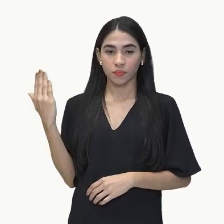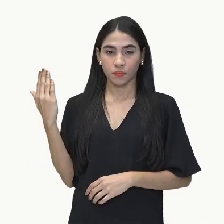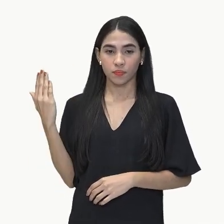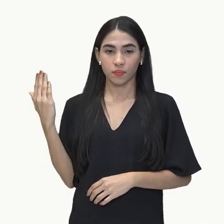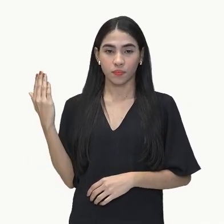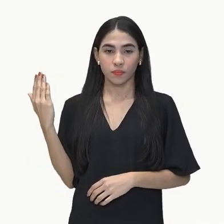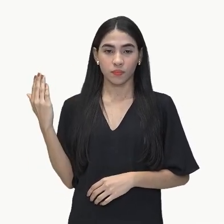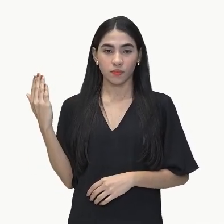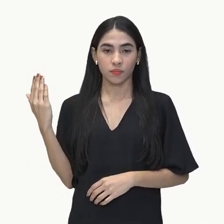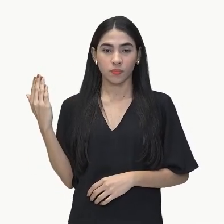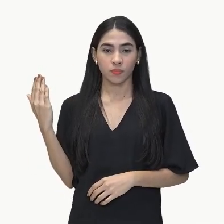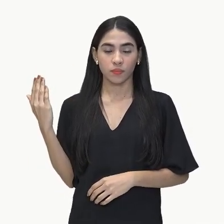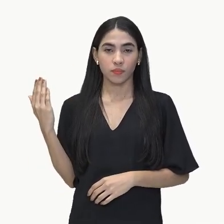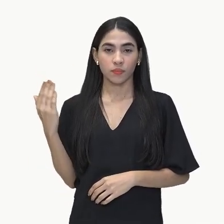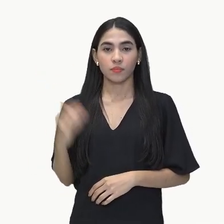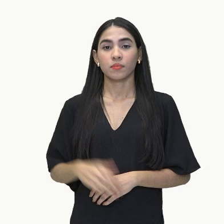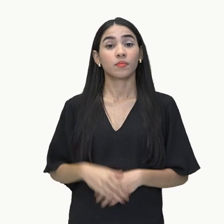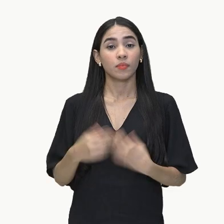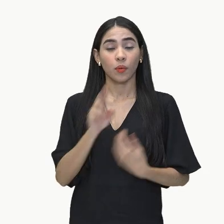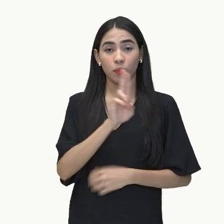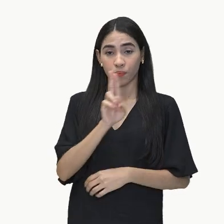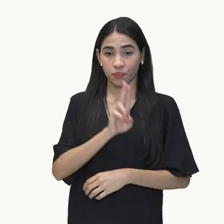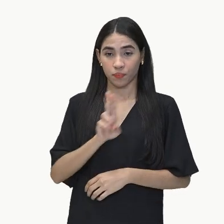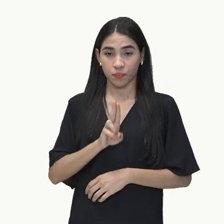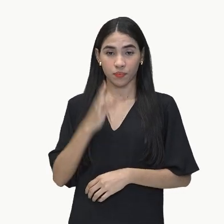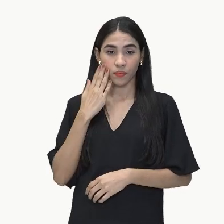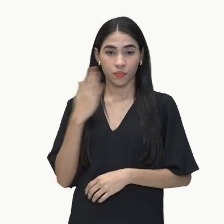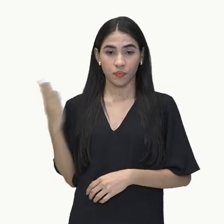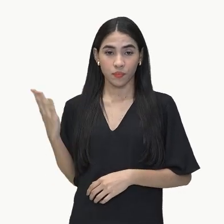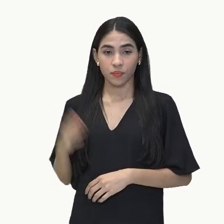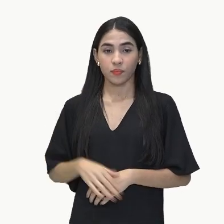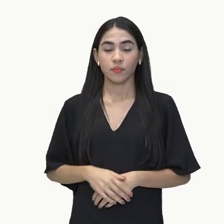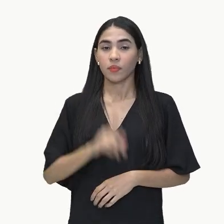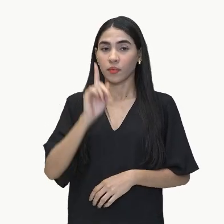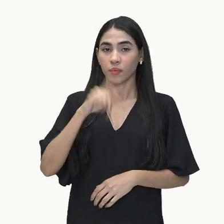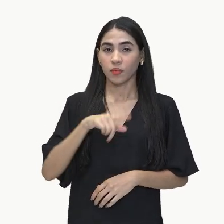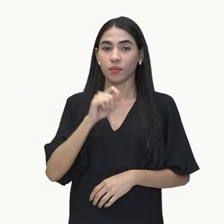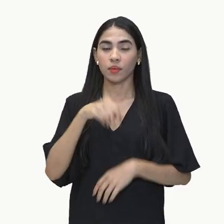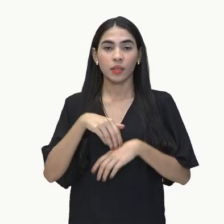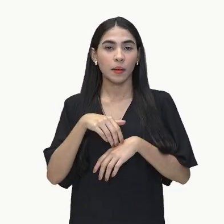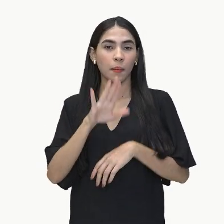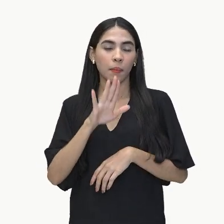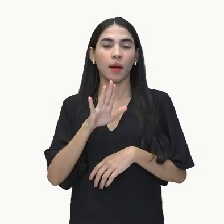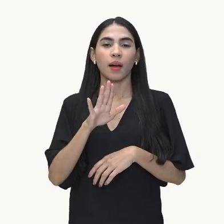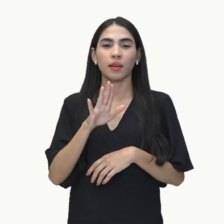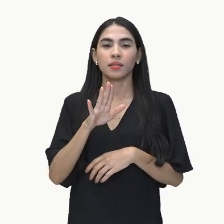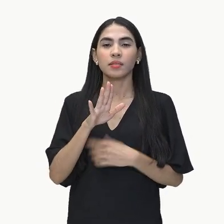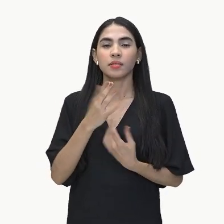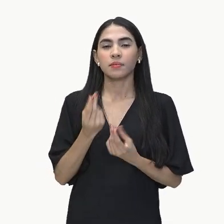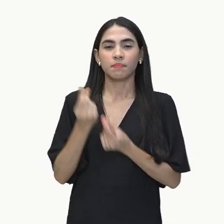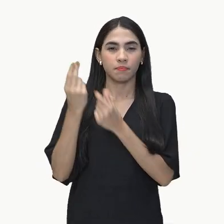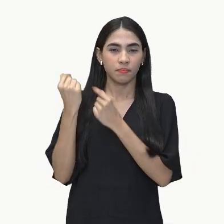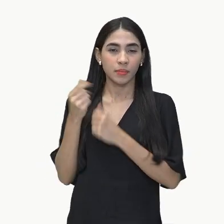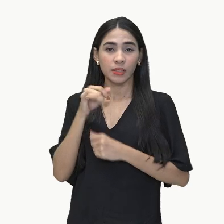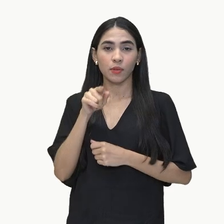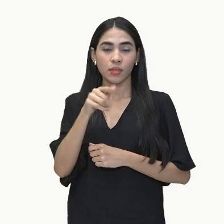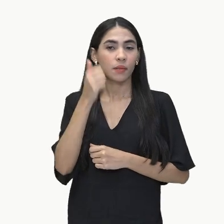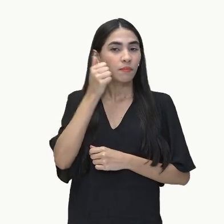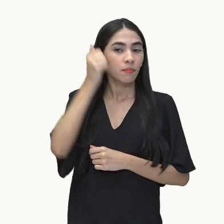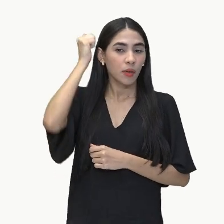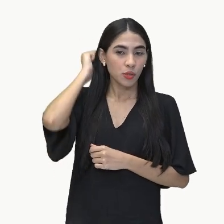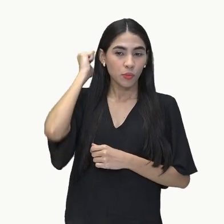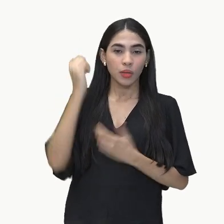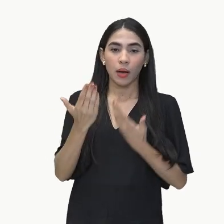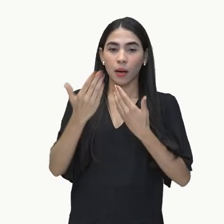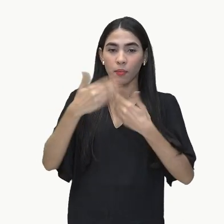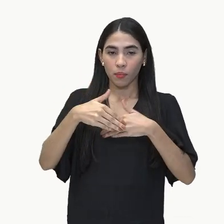dois propanol. Essa nomenclatura aqui, ela é uma nomenclatura mais antiga. Quem for fazer vestibular, essa